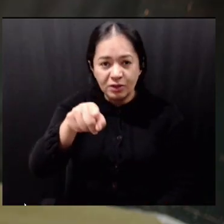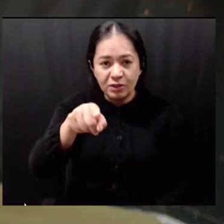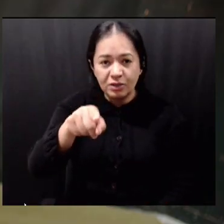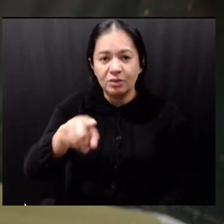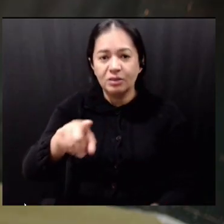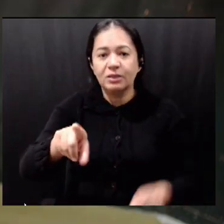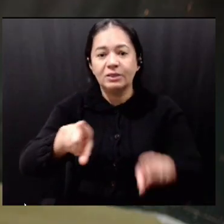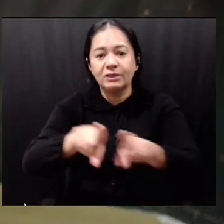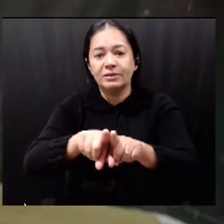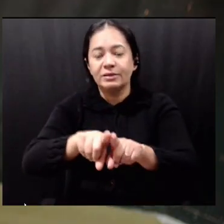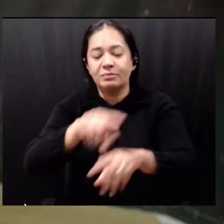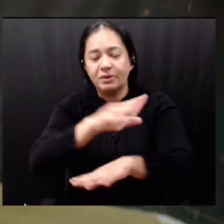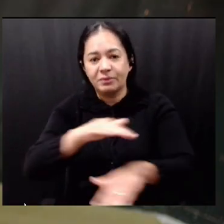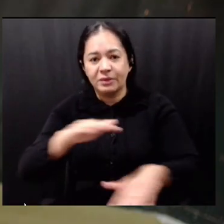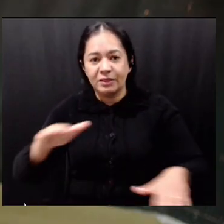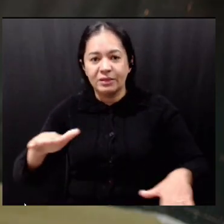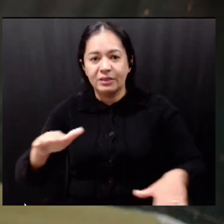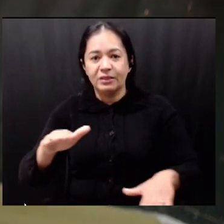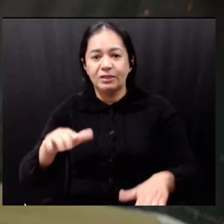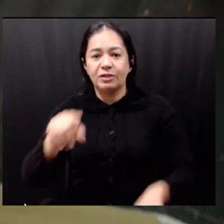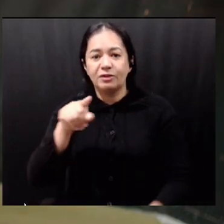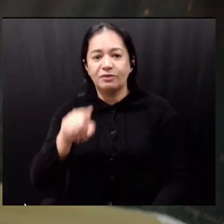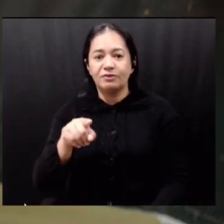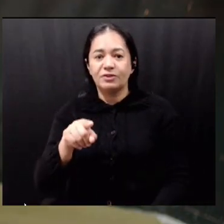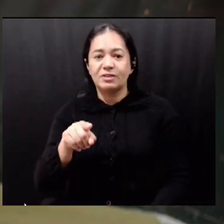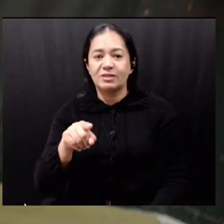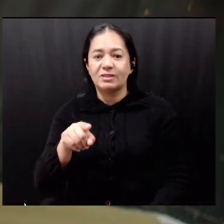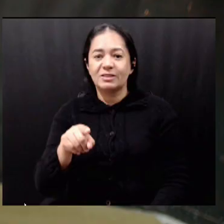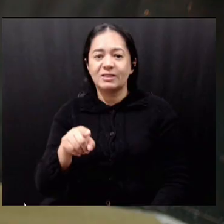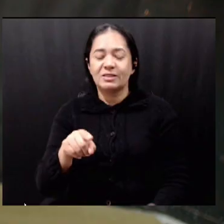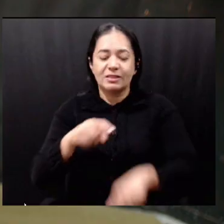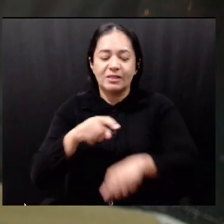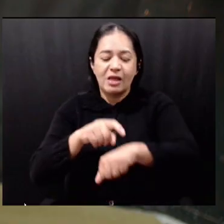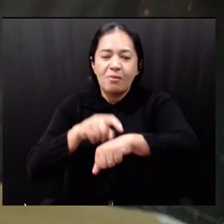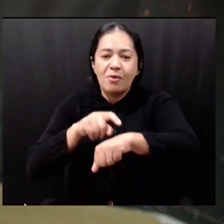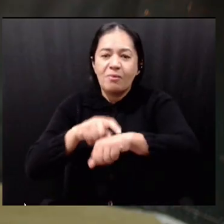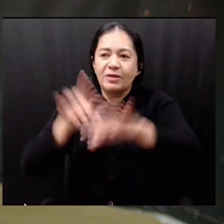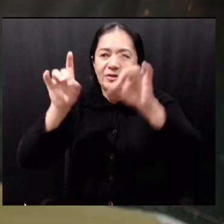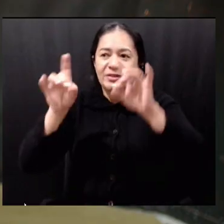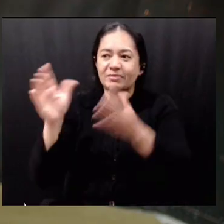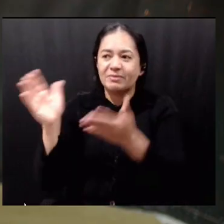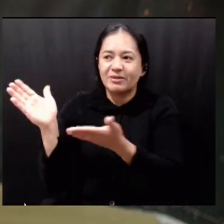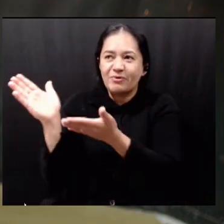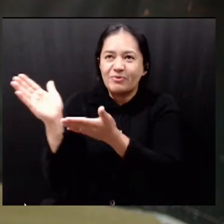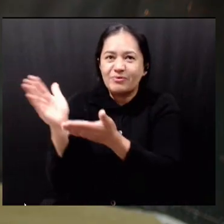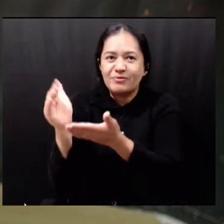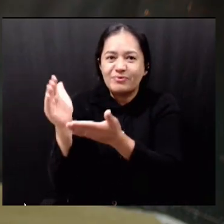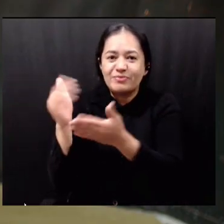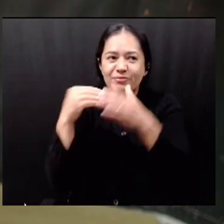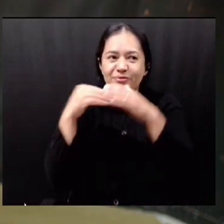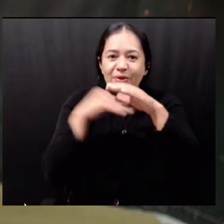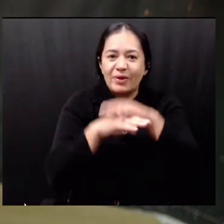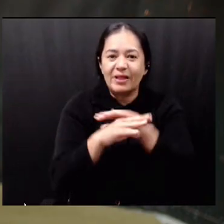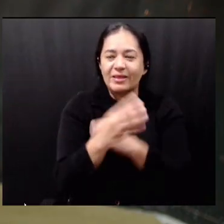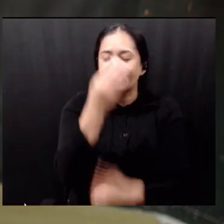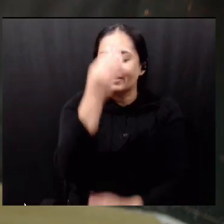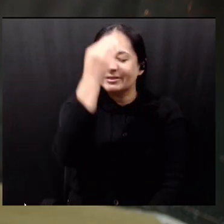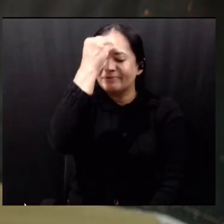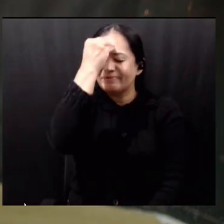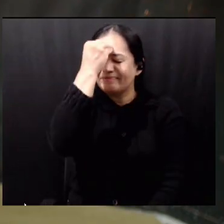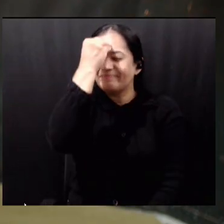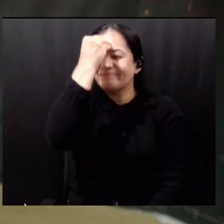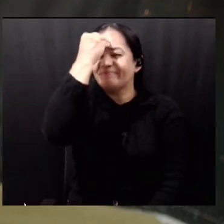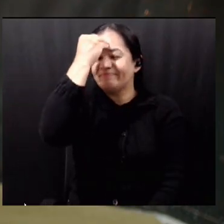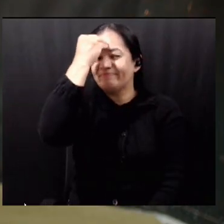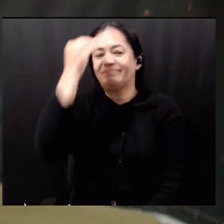criança. E ali você está colecionando momentos especiais, né? Momentos que vão ficar para sempre na cabeça dessa criança, tá